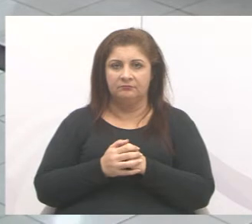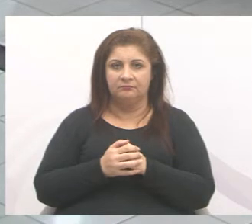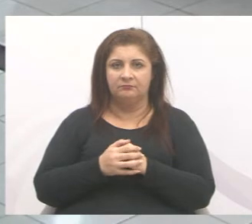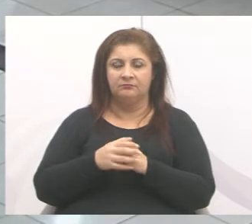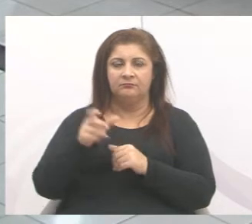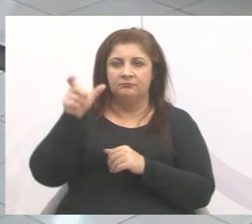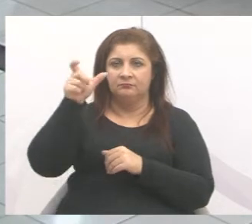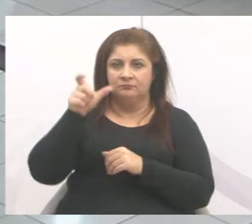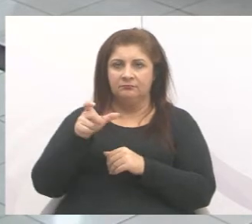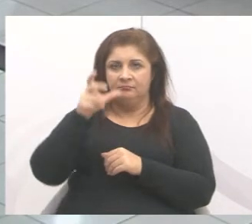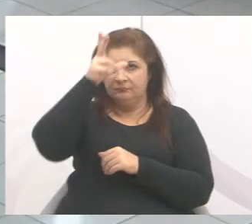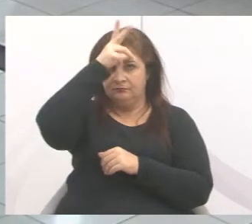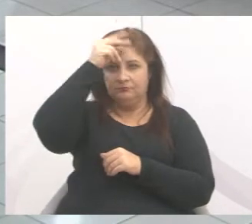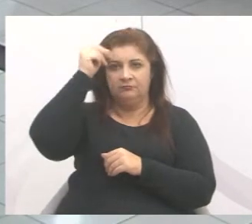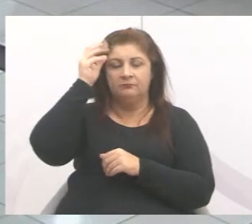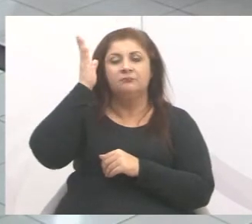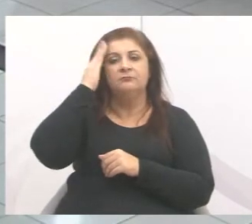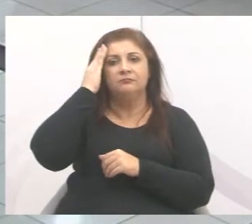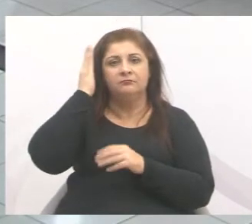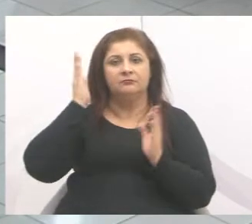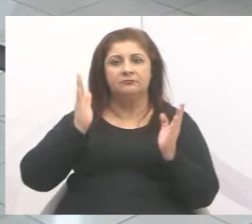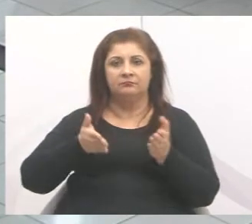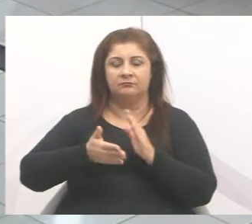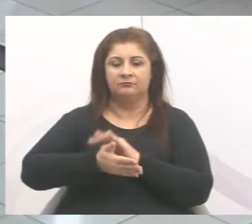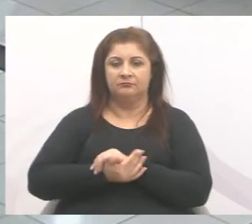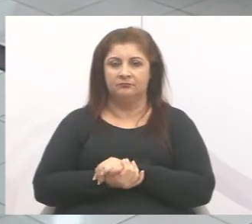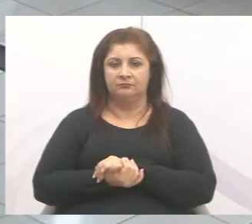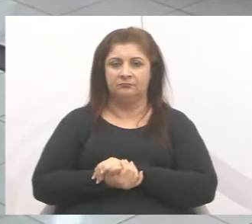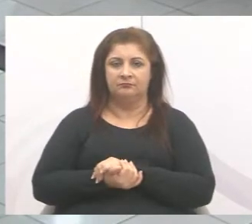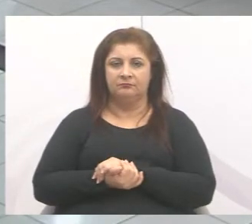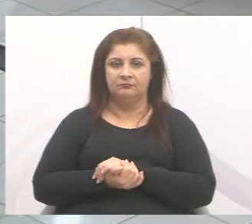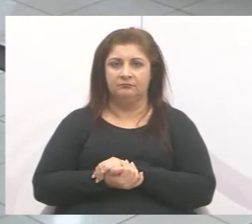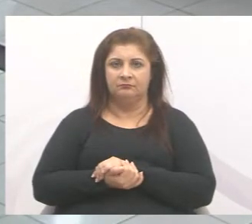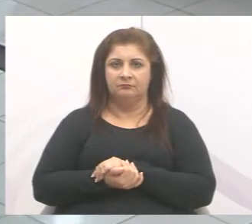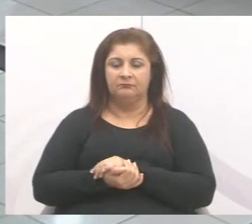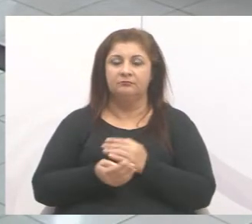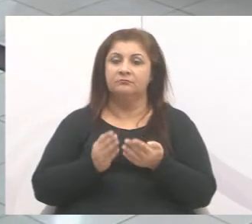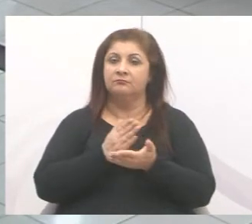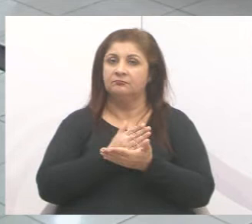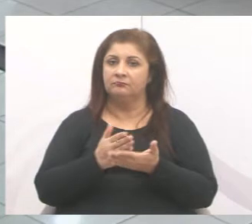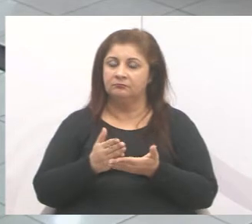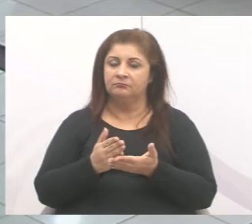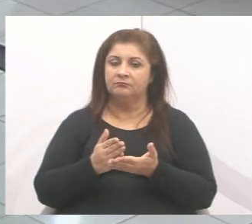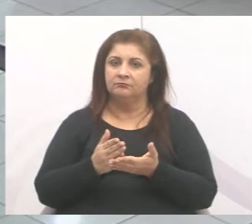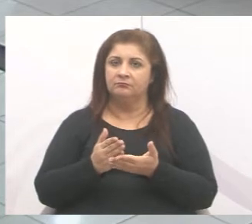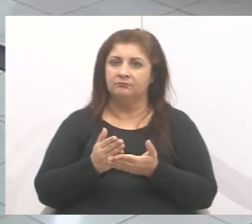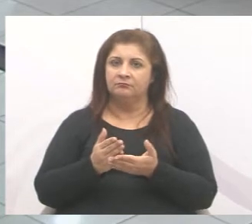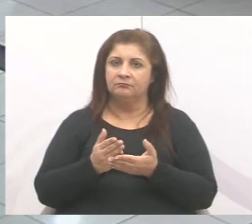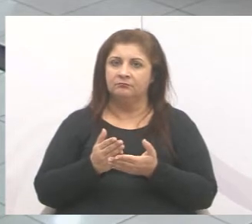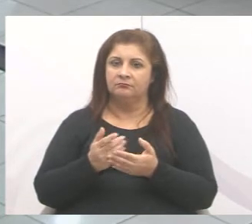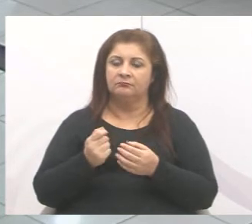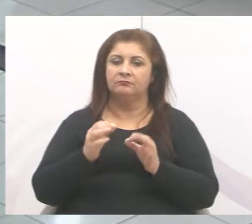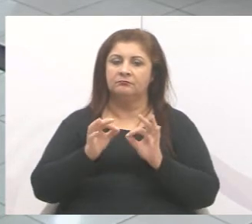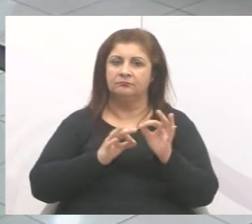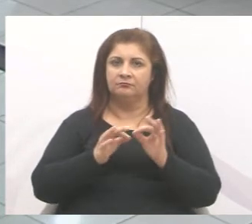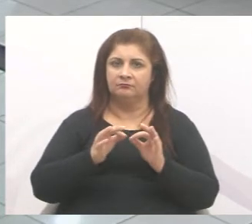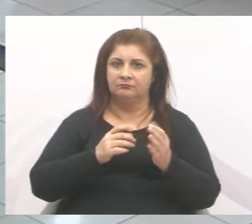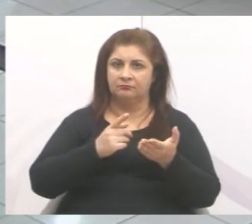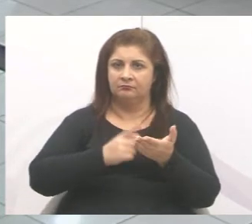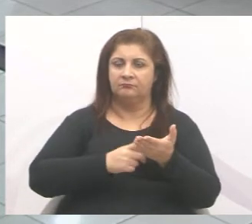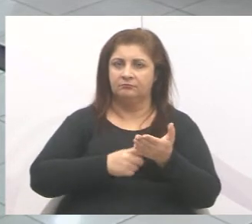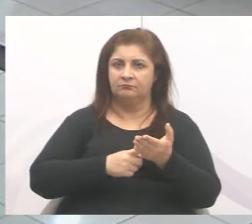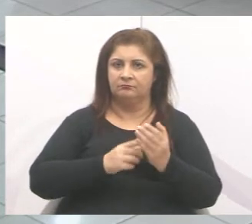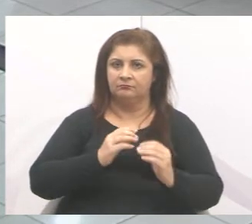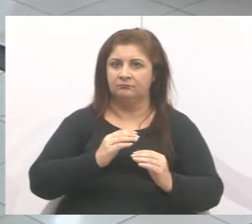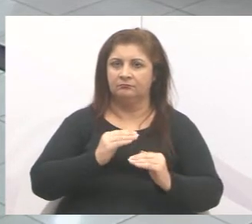ciência disso. A gente já tem isso iniciado, a gente iria fazer o plano de carreira dos professores, uma alteração no